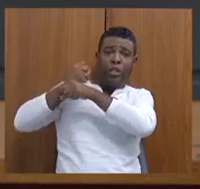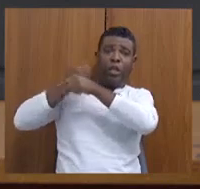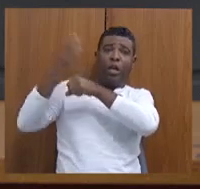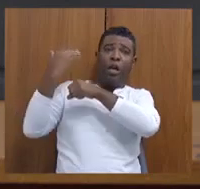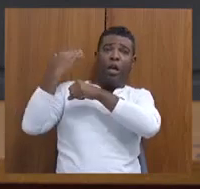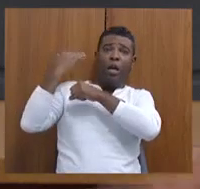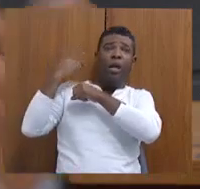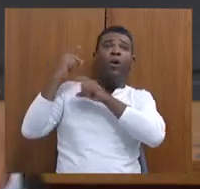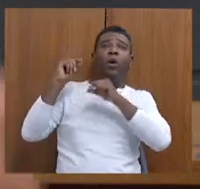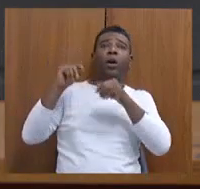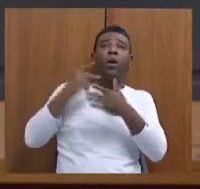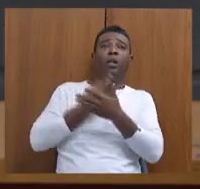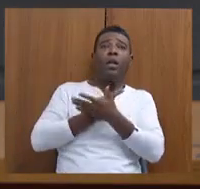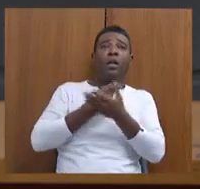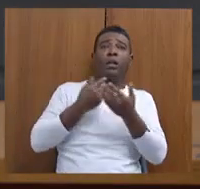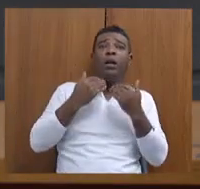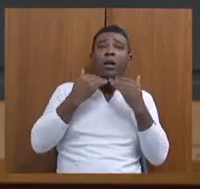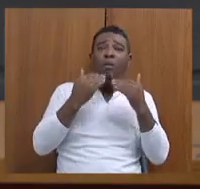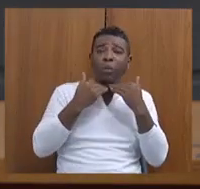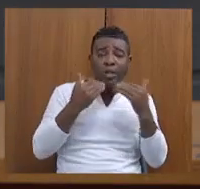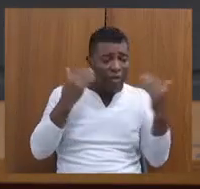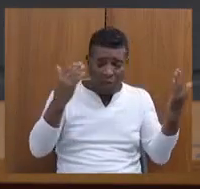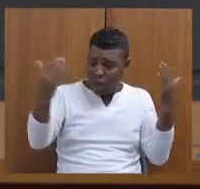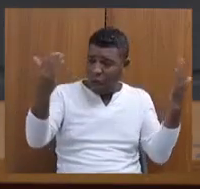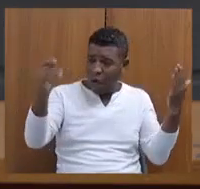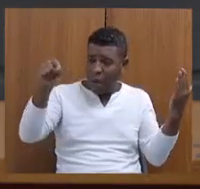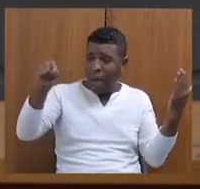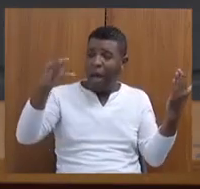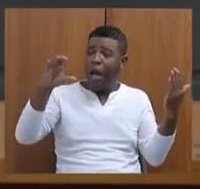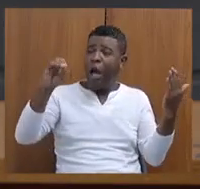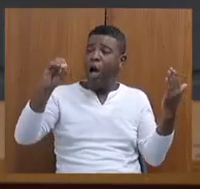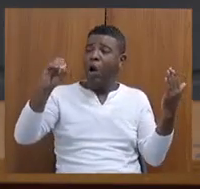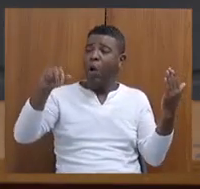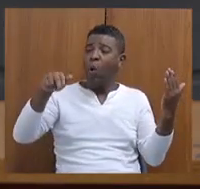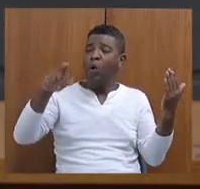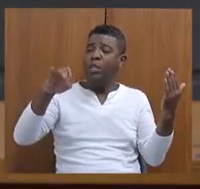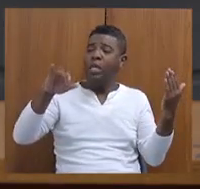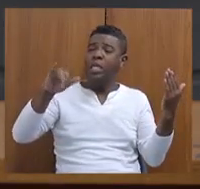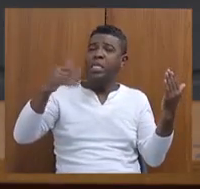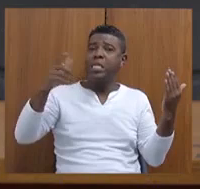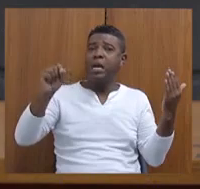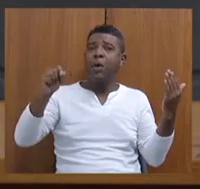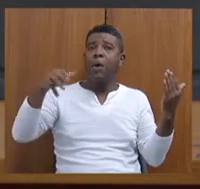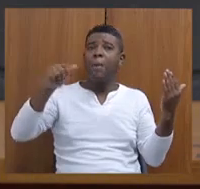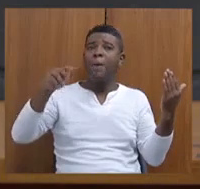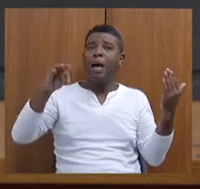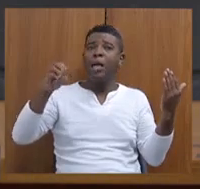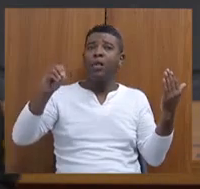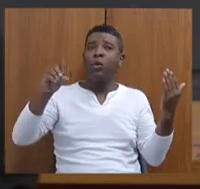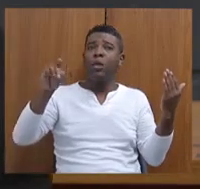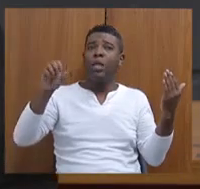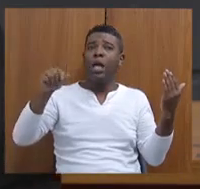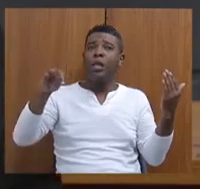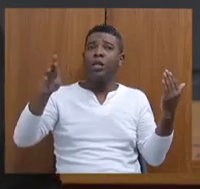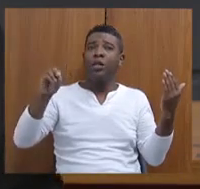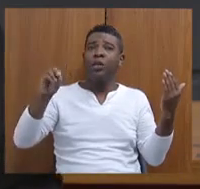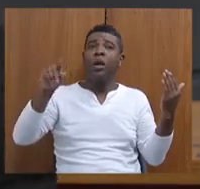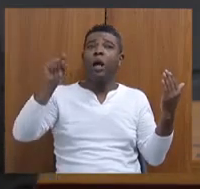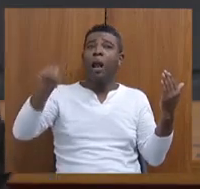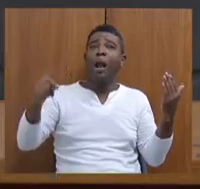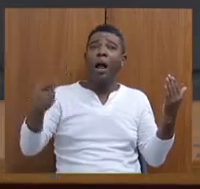comparar uma cidade dessa como Conceição do Mato Dentro que tem 17 mil habitantes com orçamento de 800